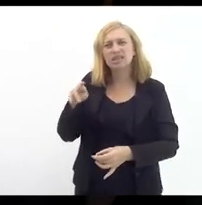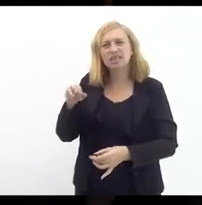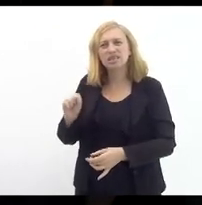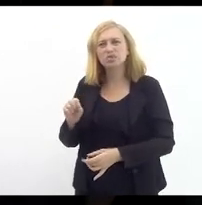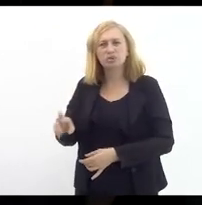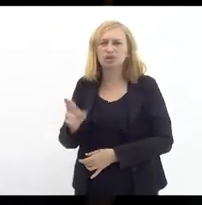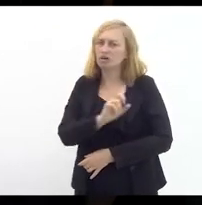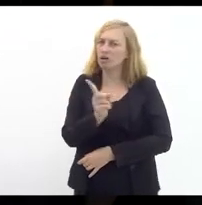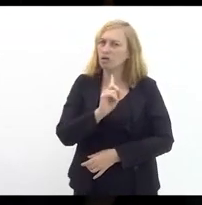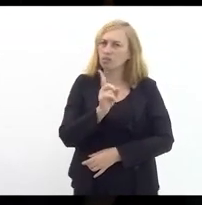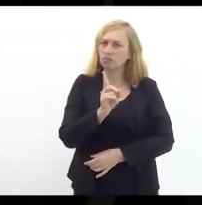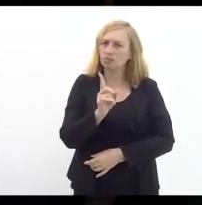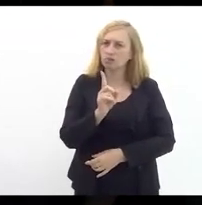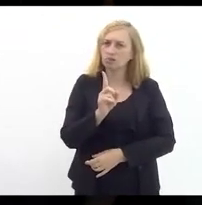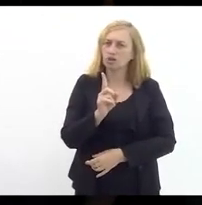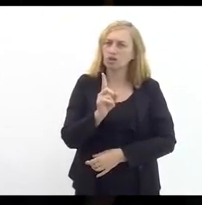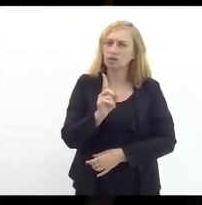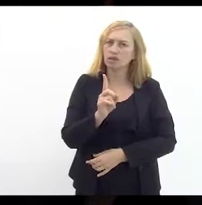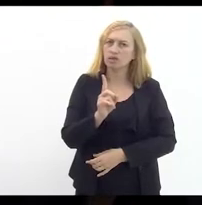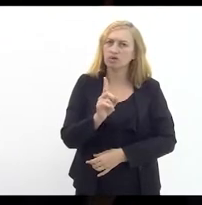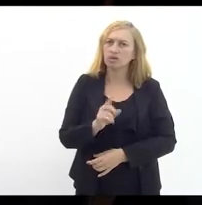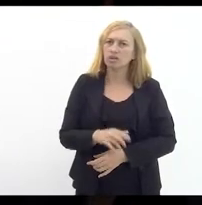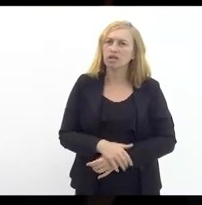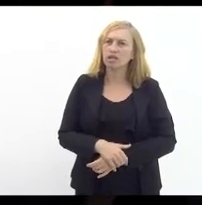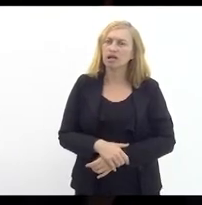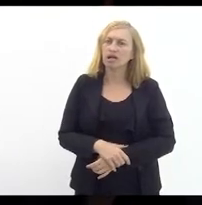está. Ela, administrativamente, não. Ela, não.